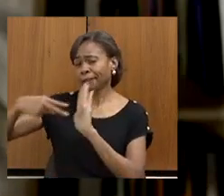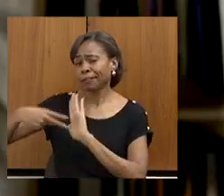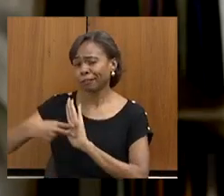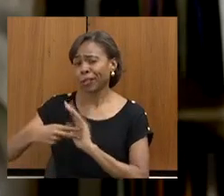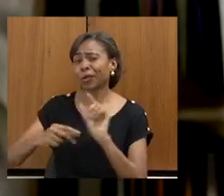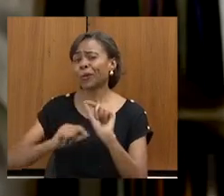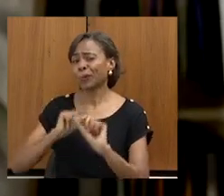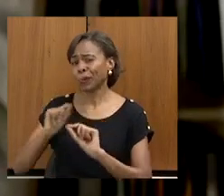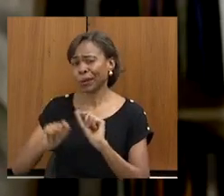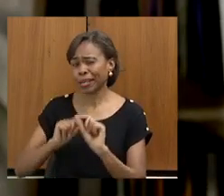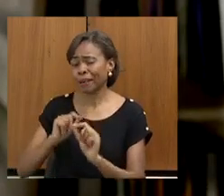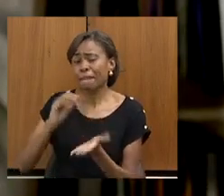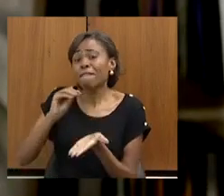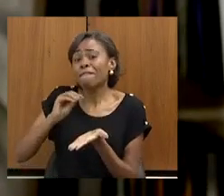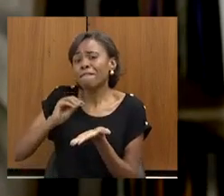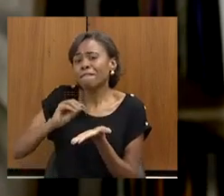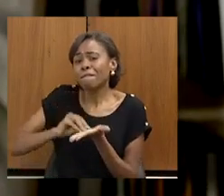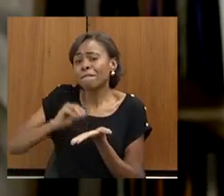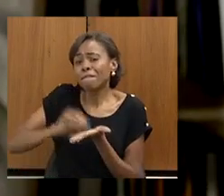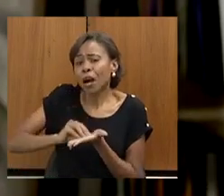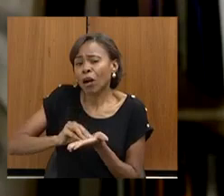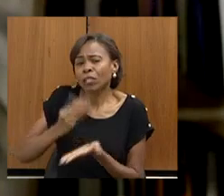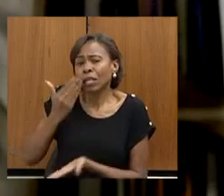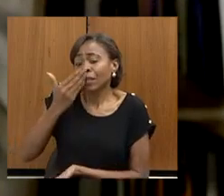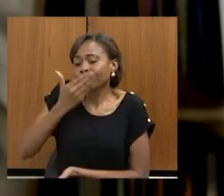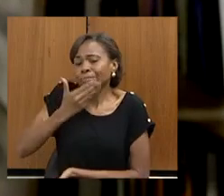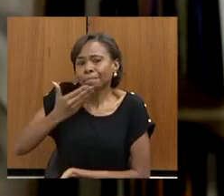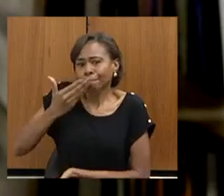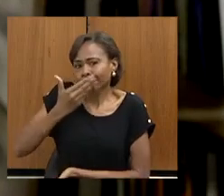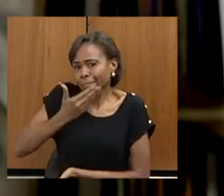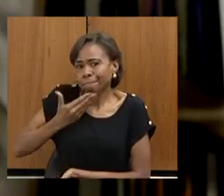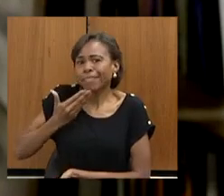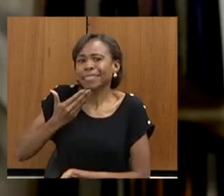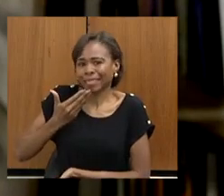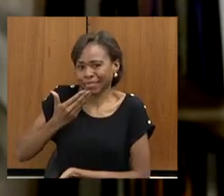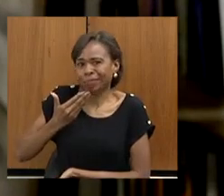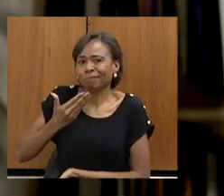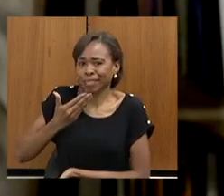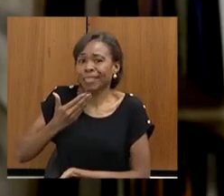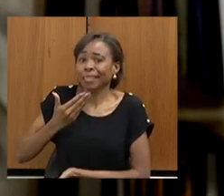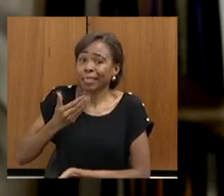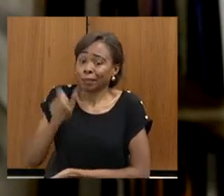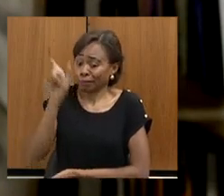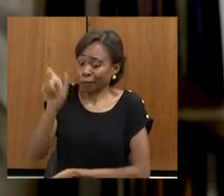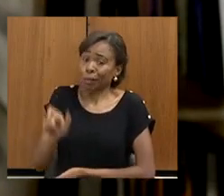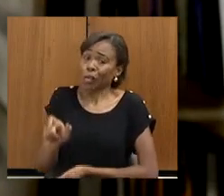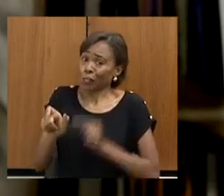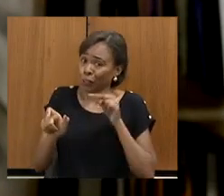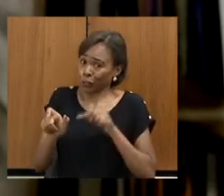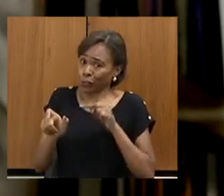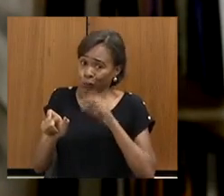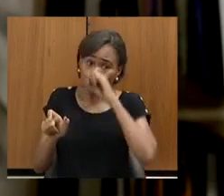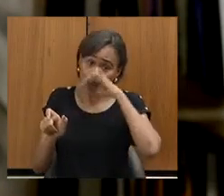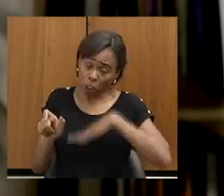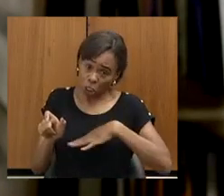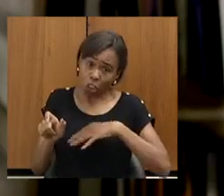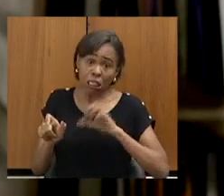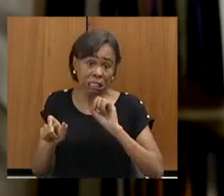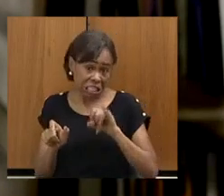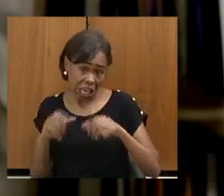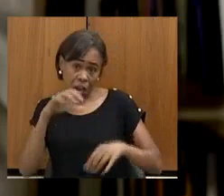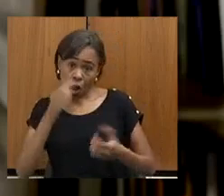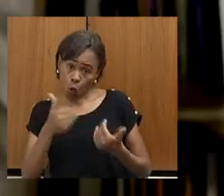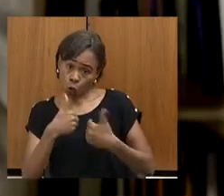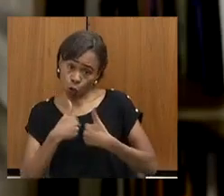indocilidade do sujeito, sobretudo o agressor, seja ele autista ou não,